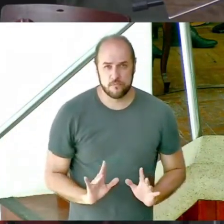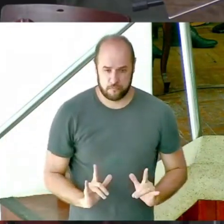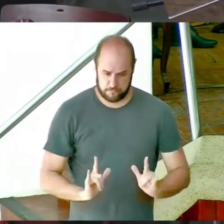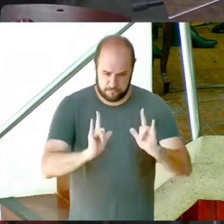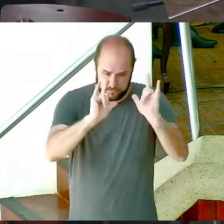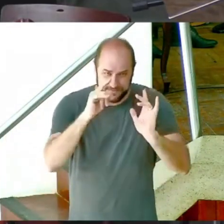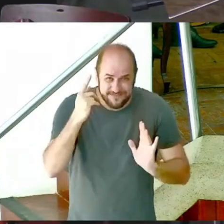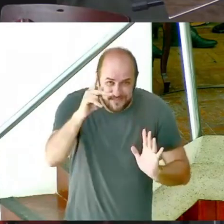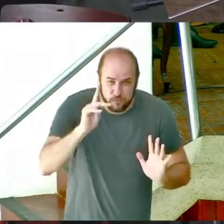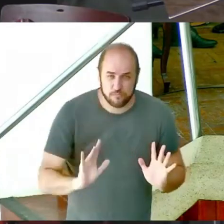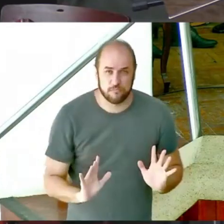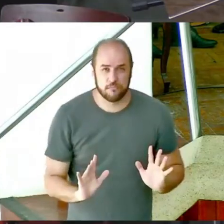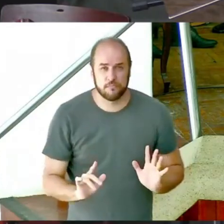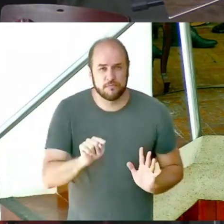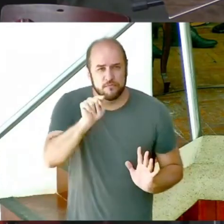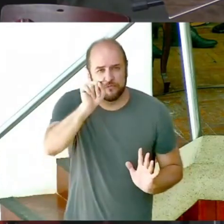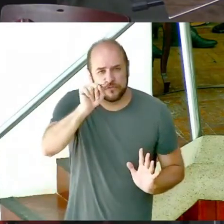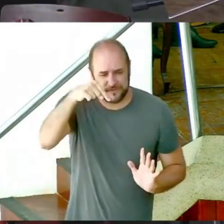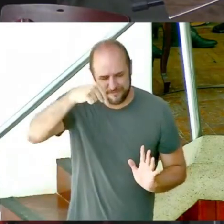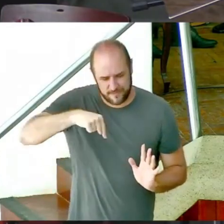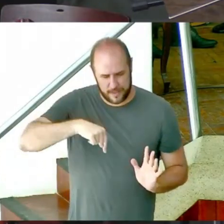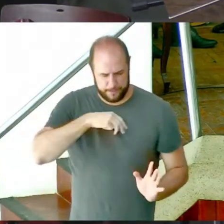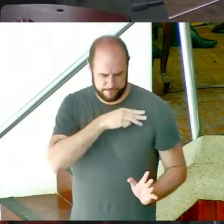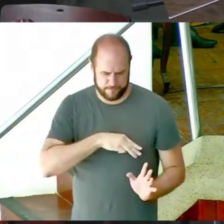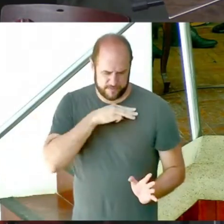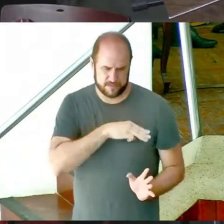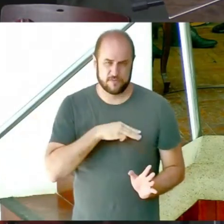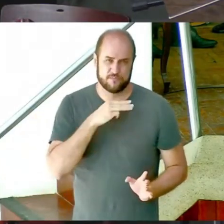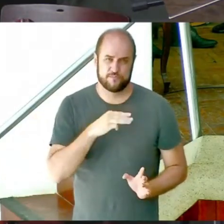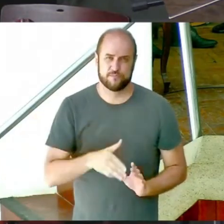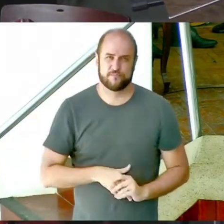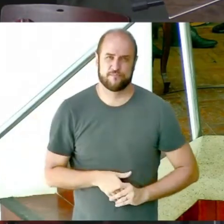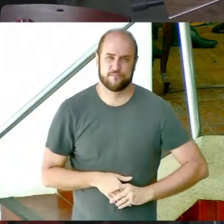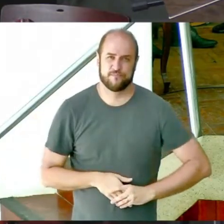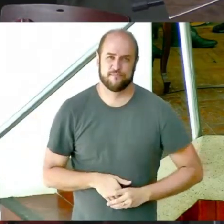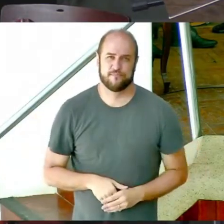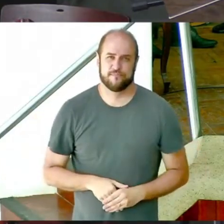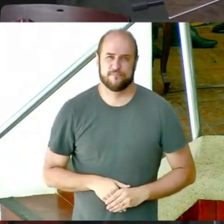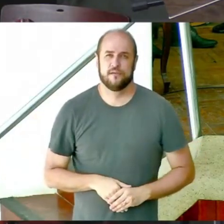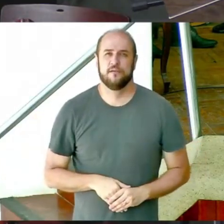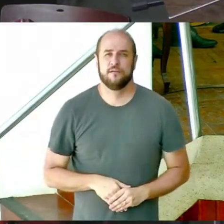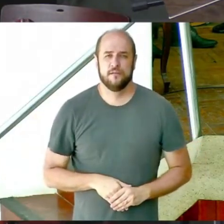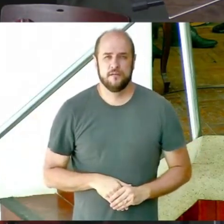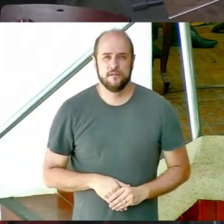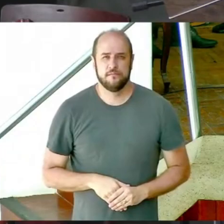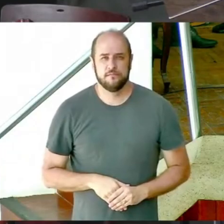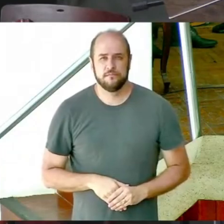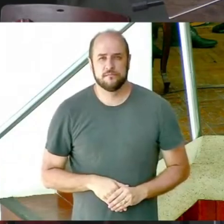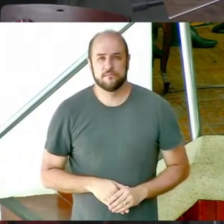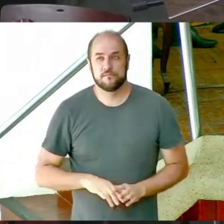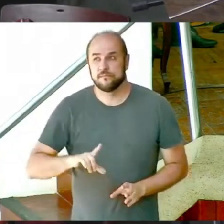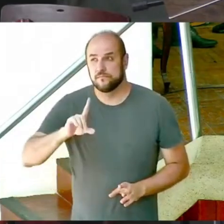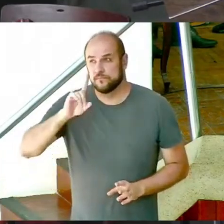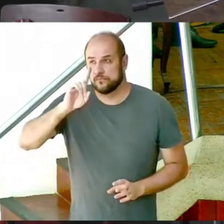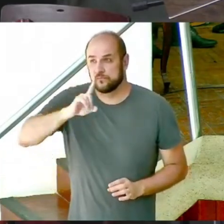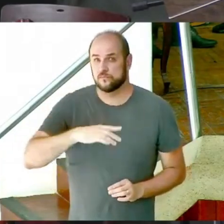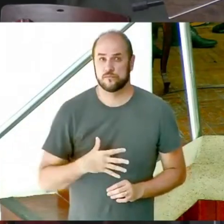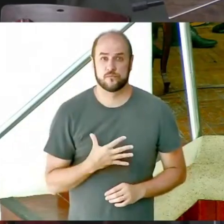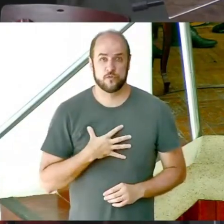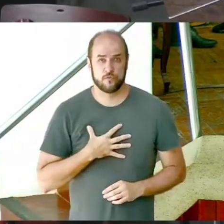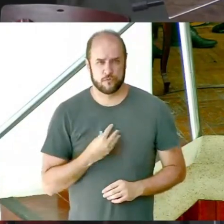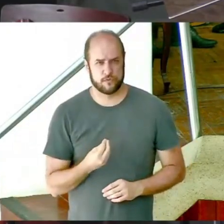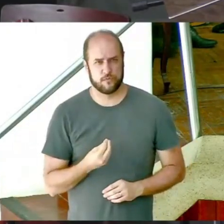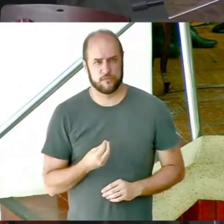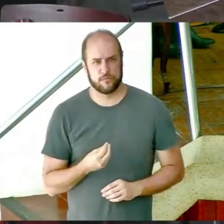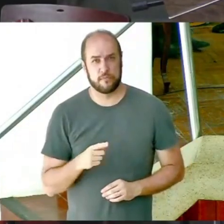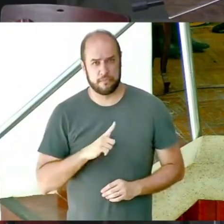condomínio, para que você seja um missionário. Deus tem um filho e fez desse um missionário. Alguém